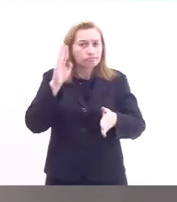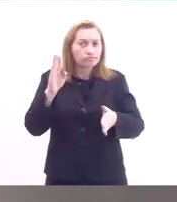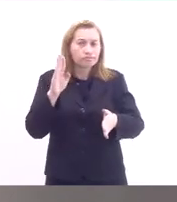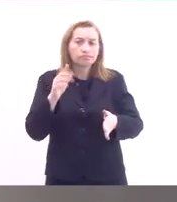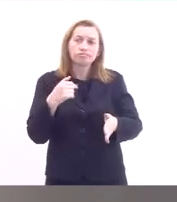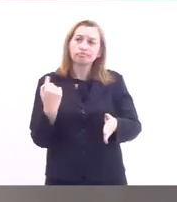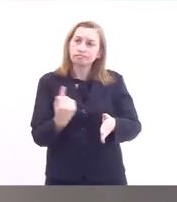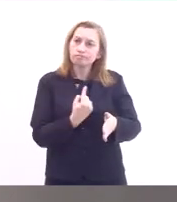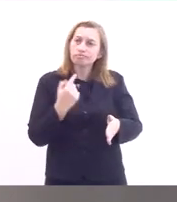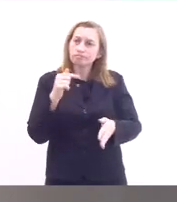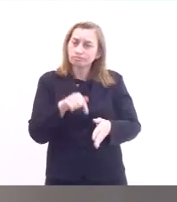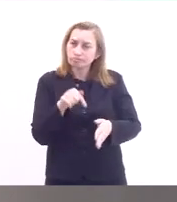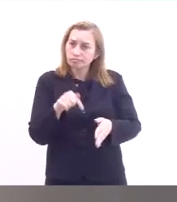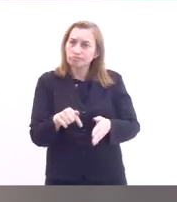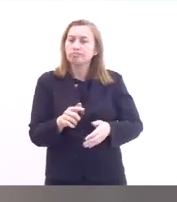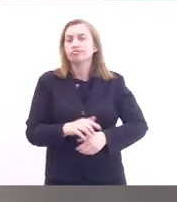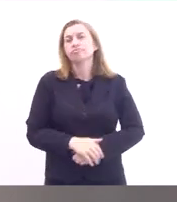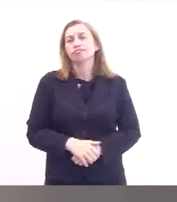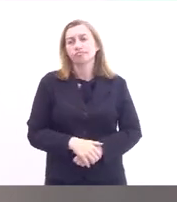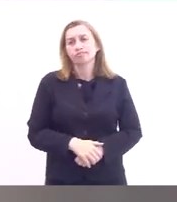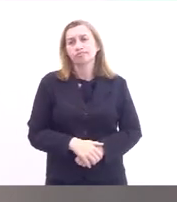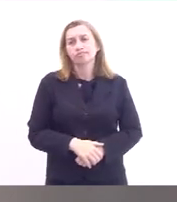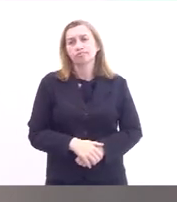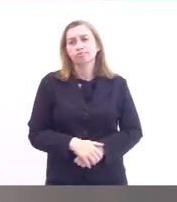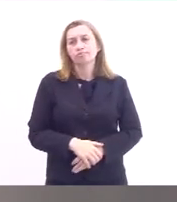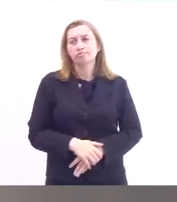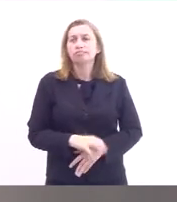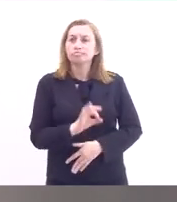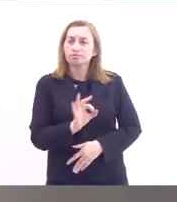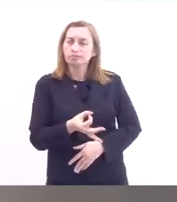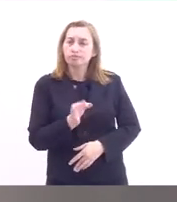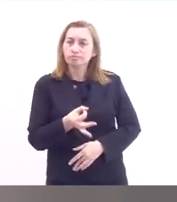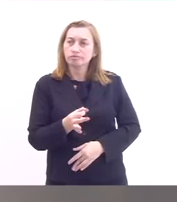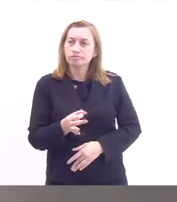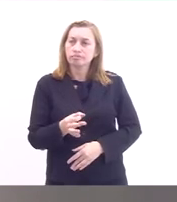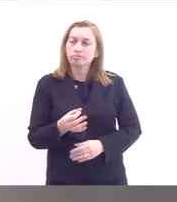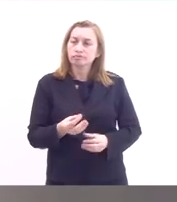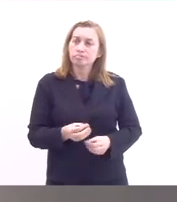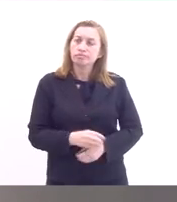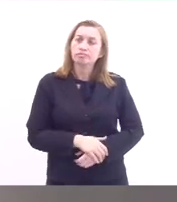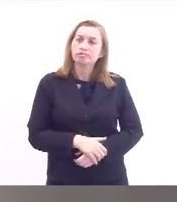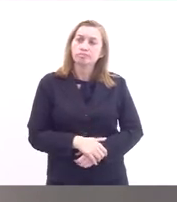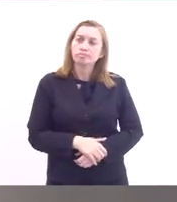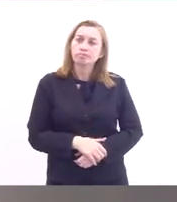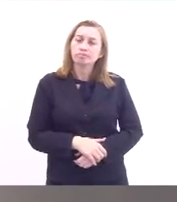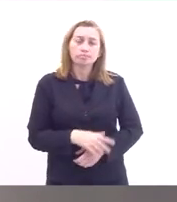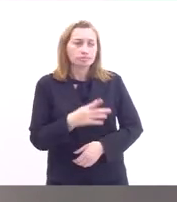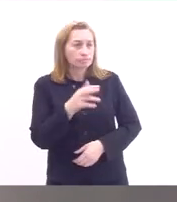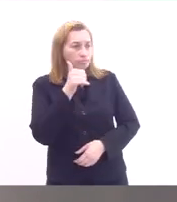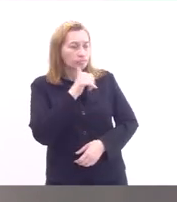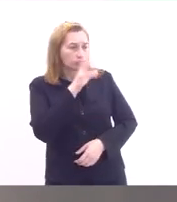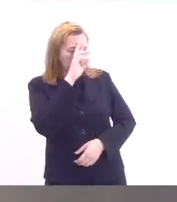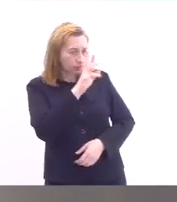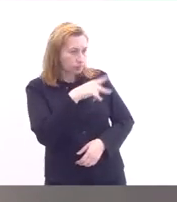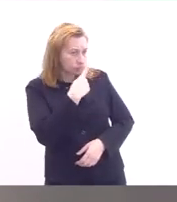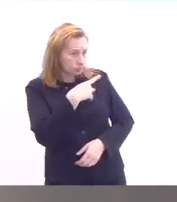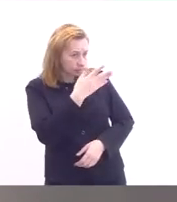estamos aqui enfrentando, e exatamente que vai refletir, né, como a senhora está colocando